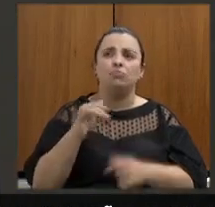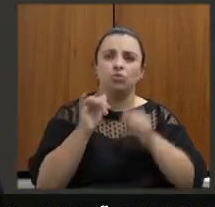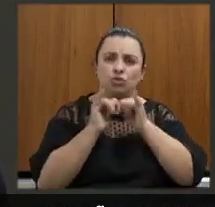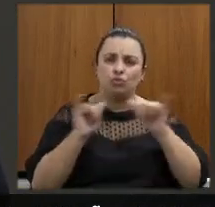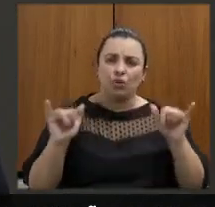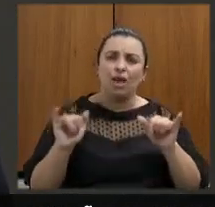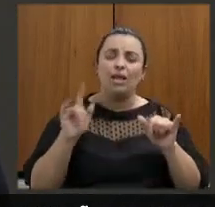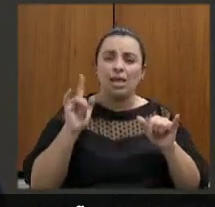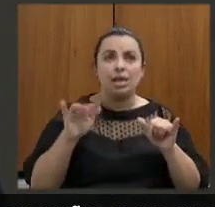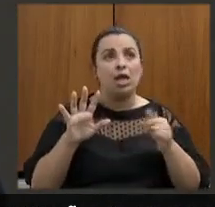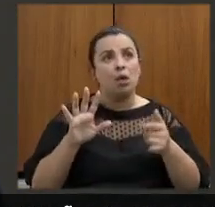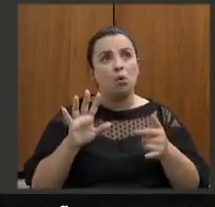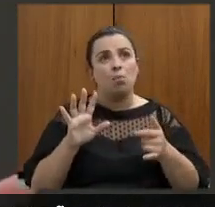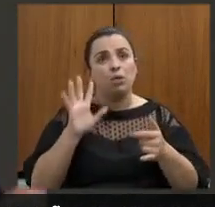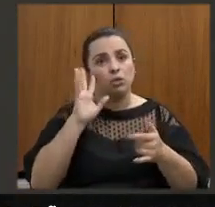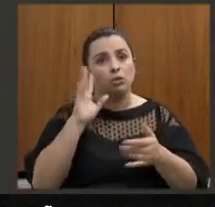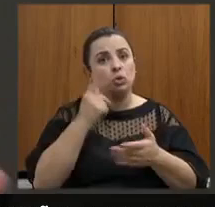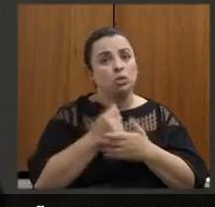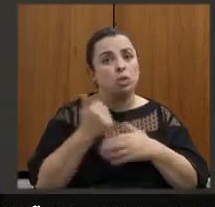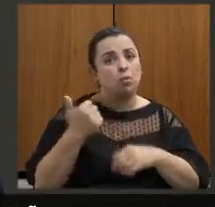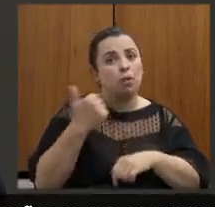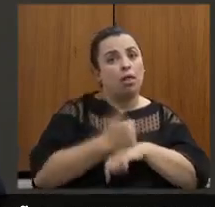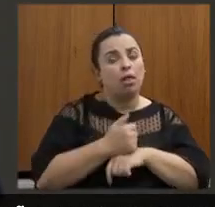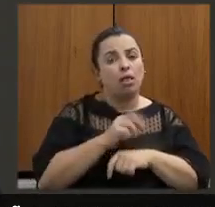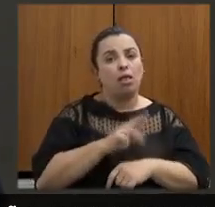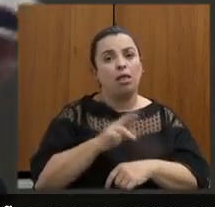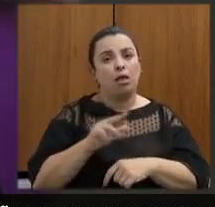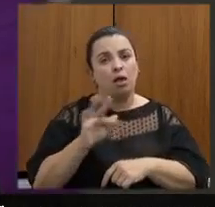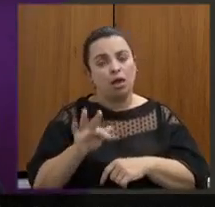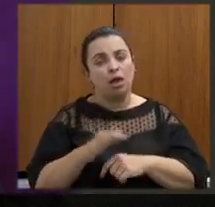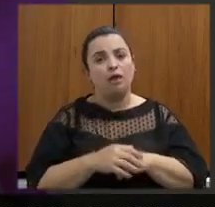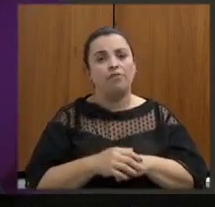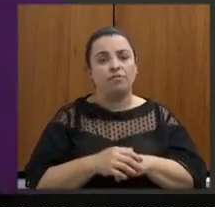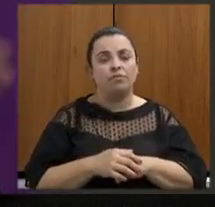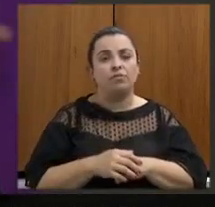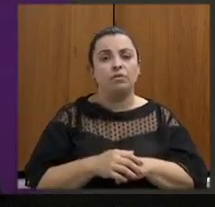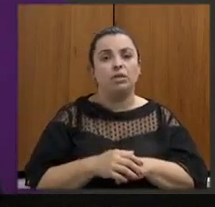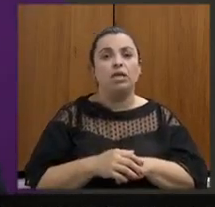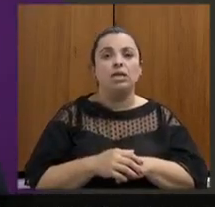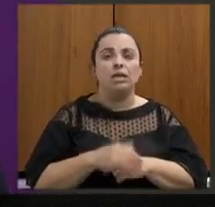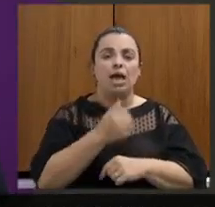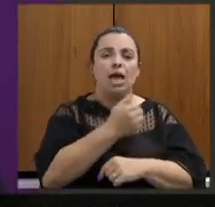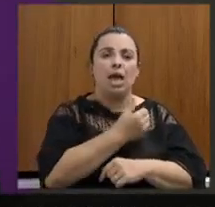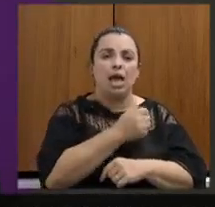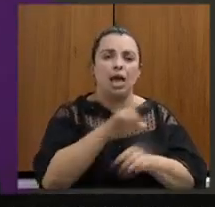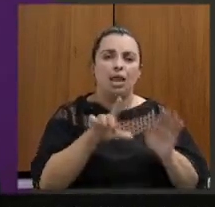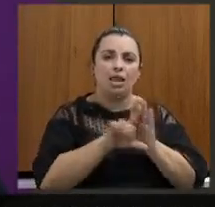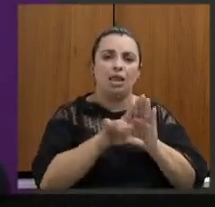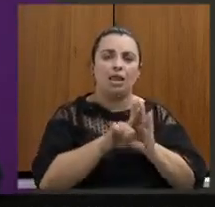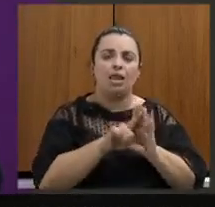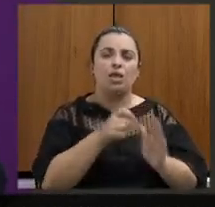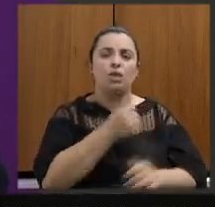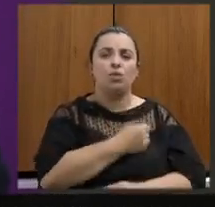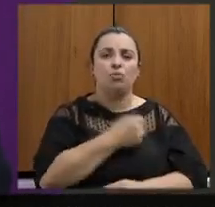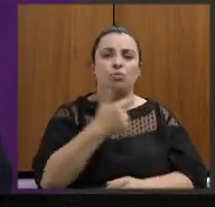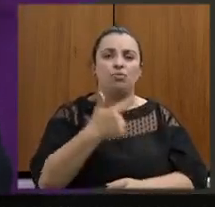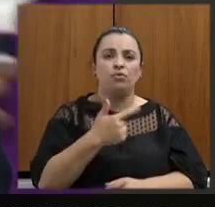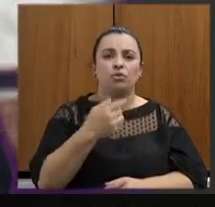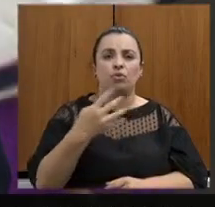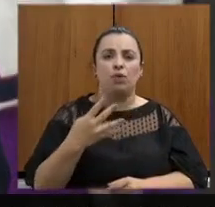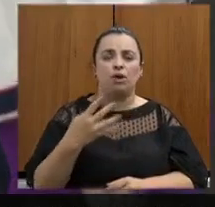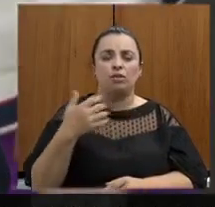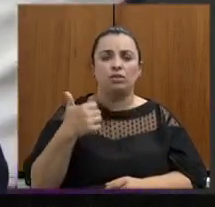europeia 3711 que tem a sua morte foi sancionada pela lei 24 185 que a senhora D O que